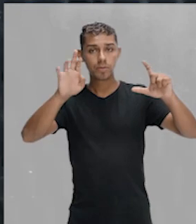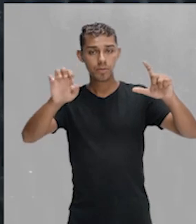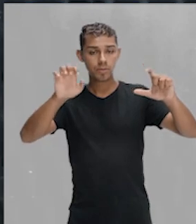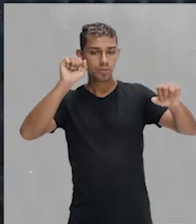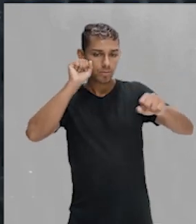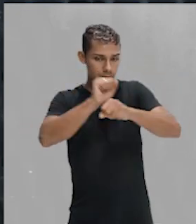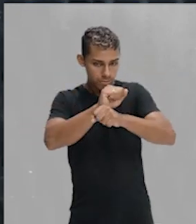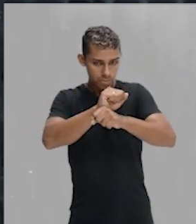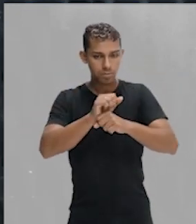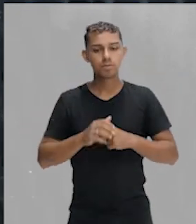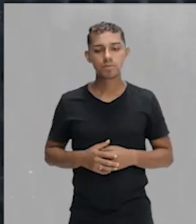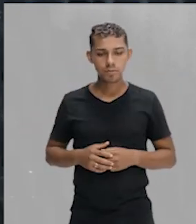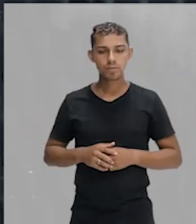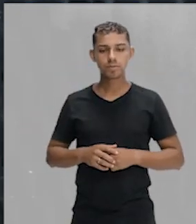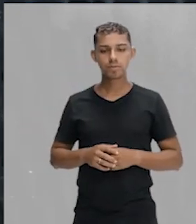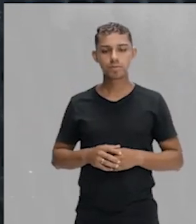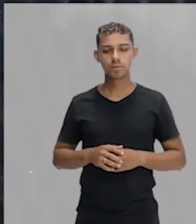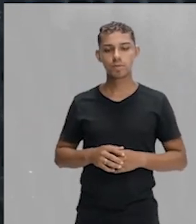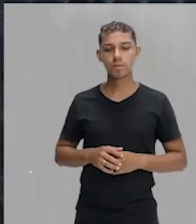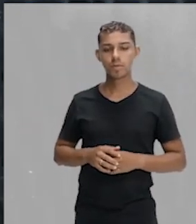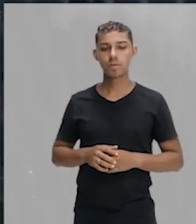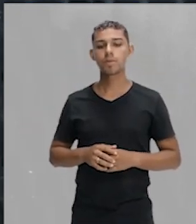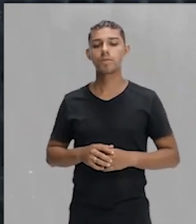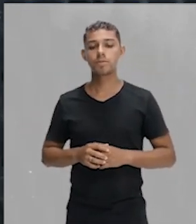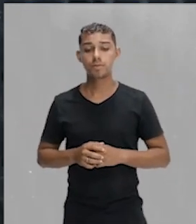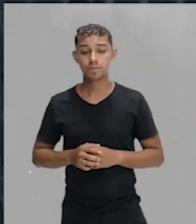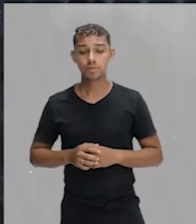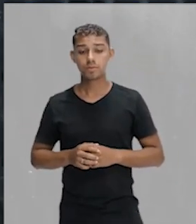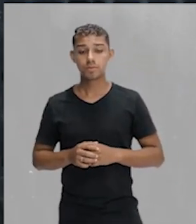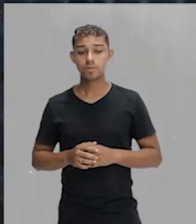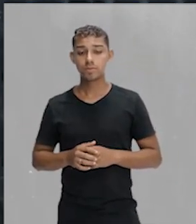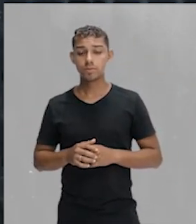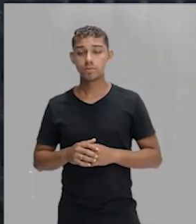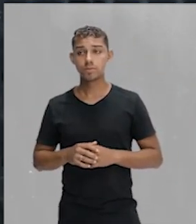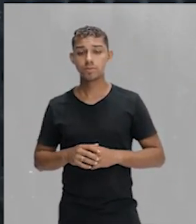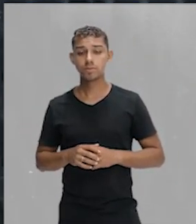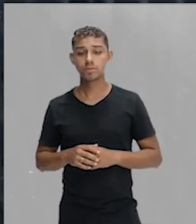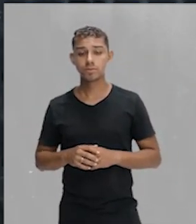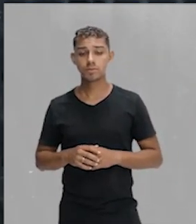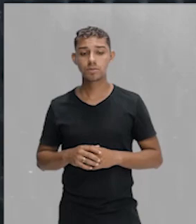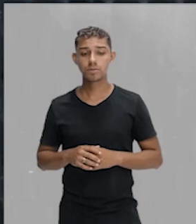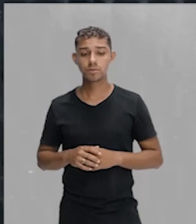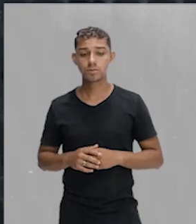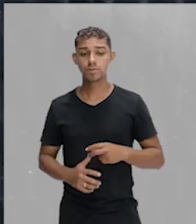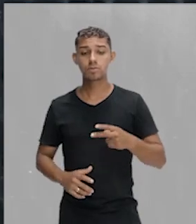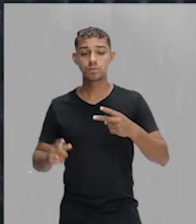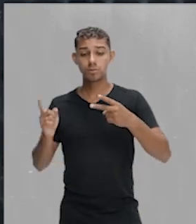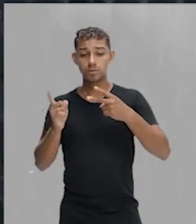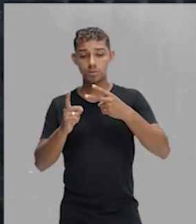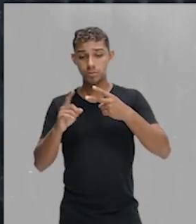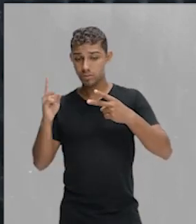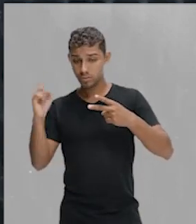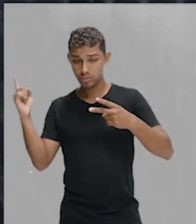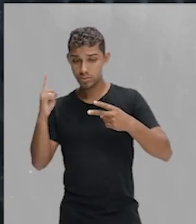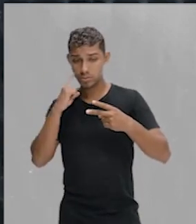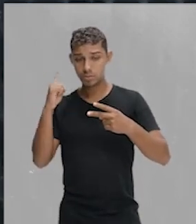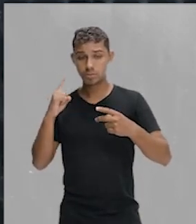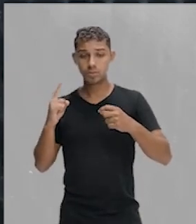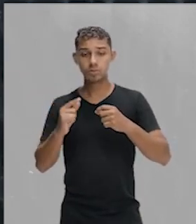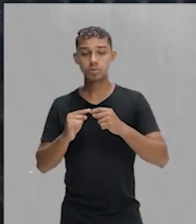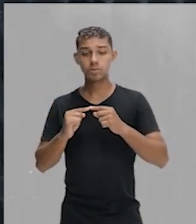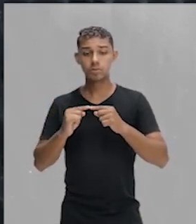pare, prevenção de ceda el paso, tá? Que é a segunda placa. Altura